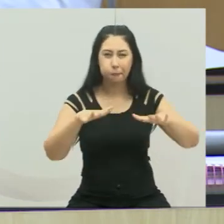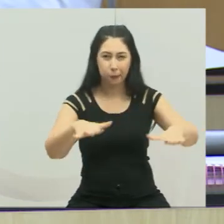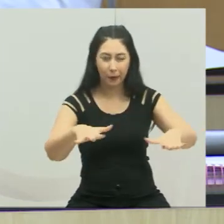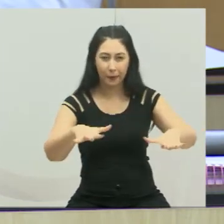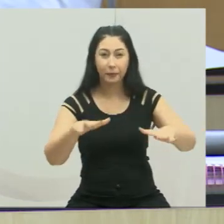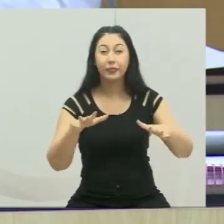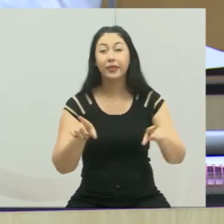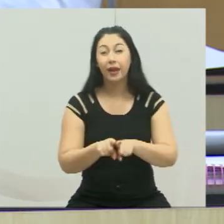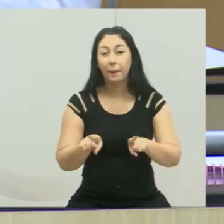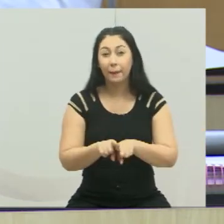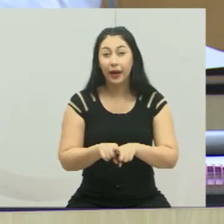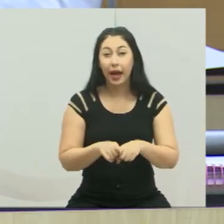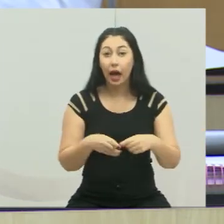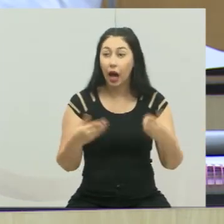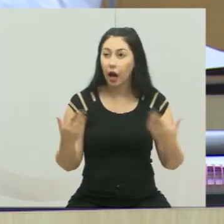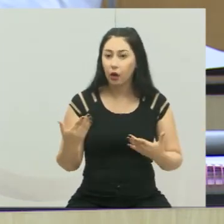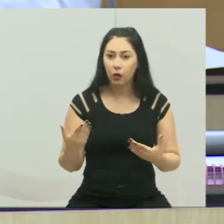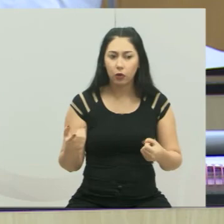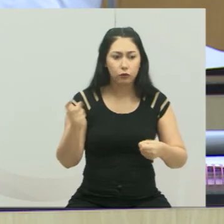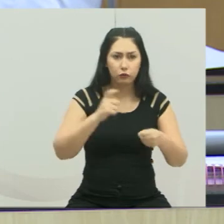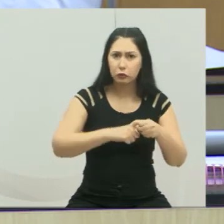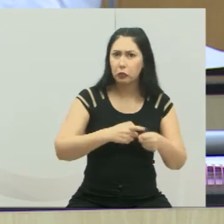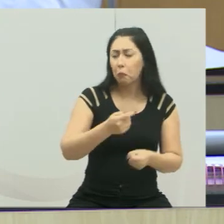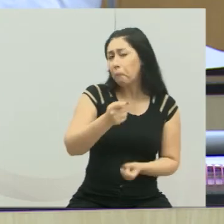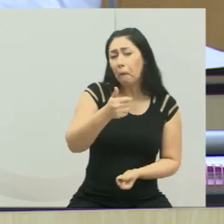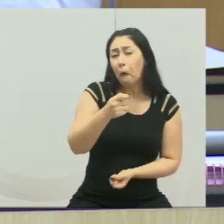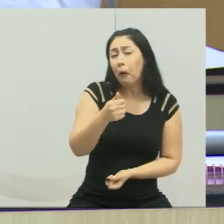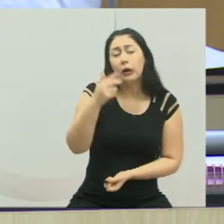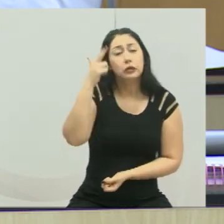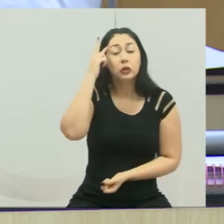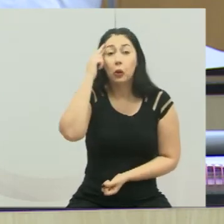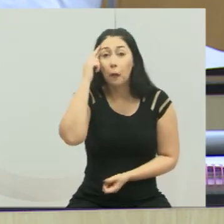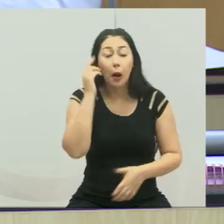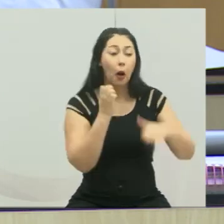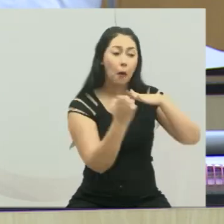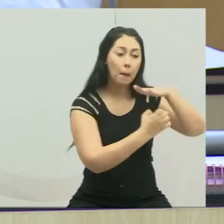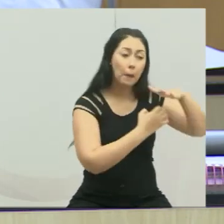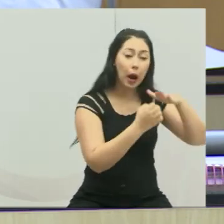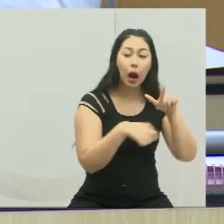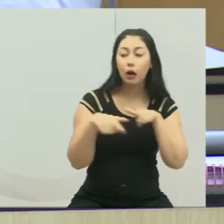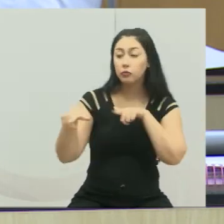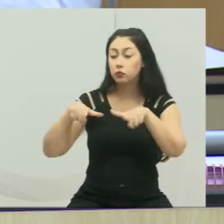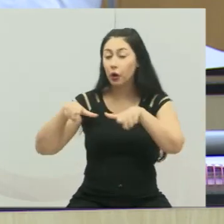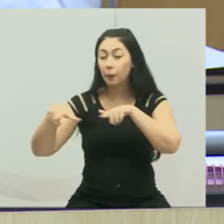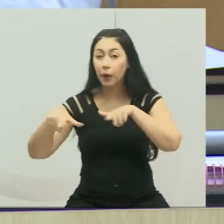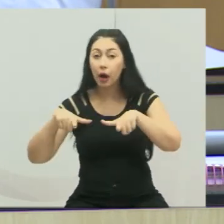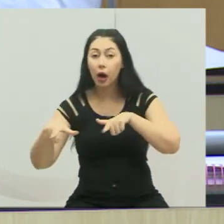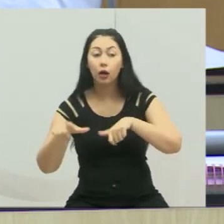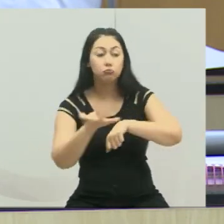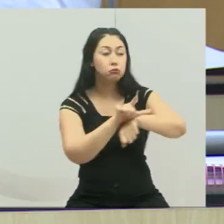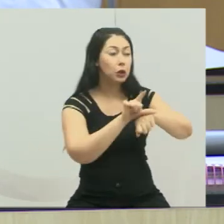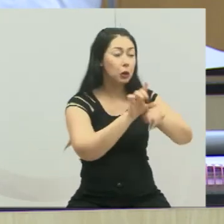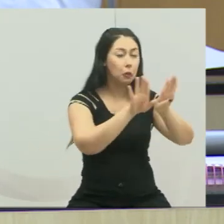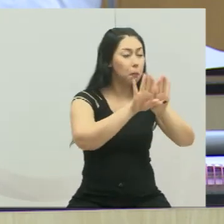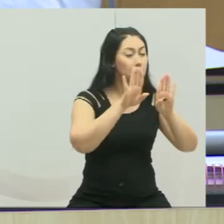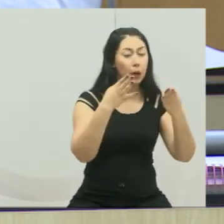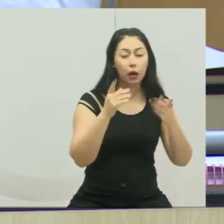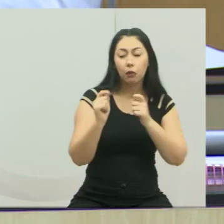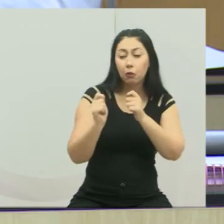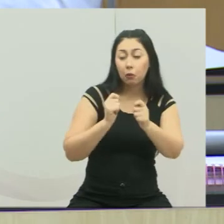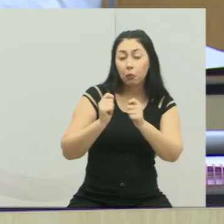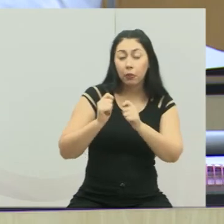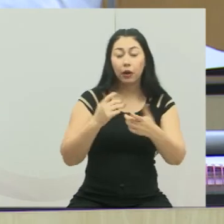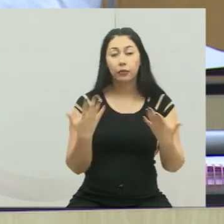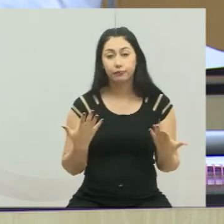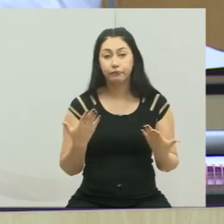e considerando a volta quase total de atividades do comércio, serviços e indústrias com o fim da quarentena e reabertura da economia, requeremos ao excelentíssimo